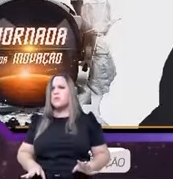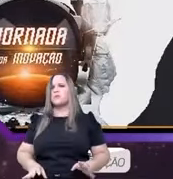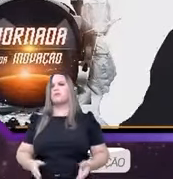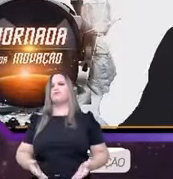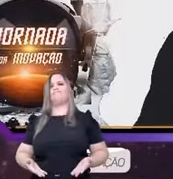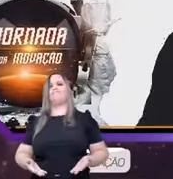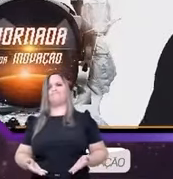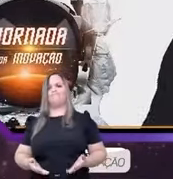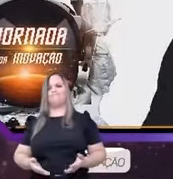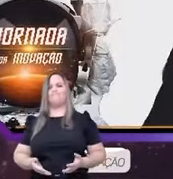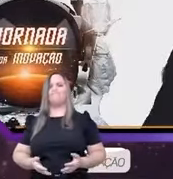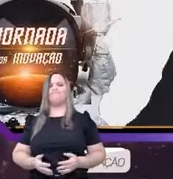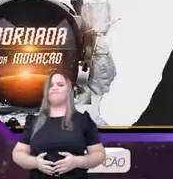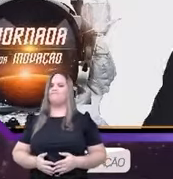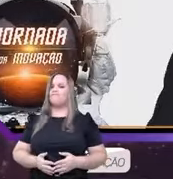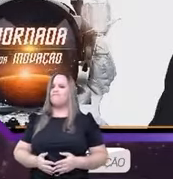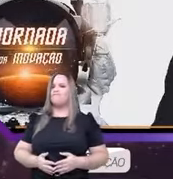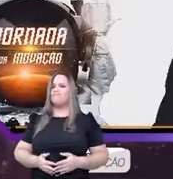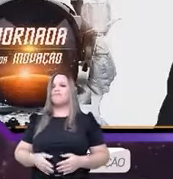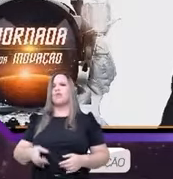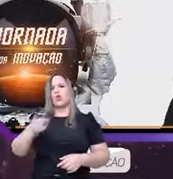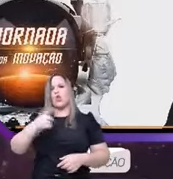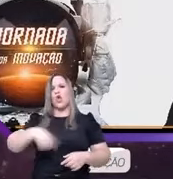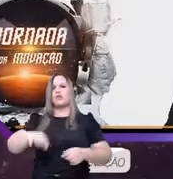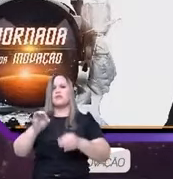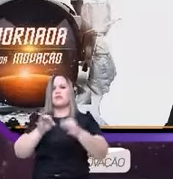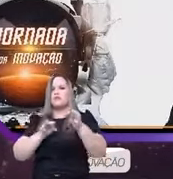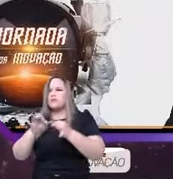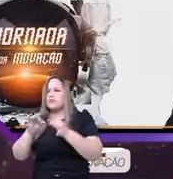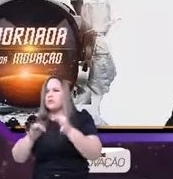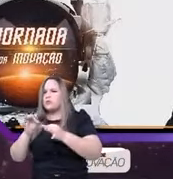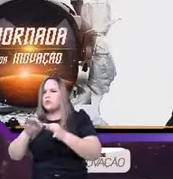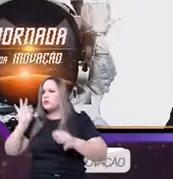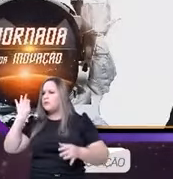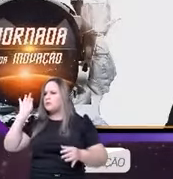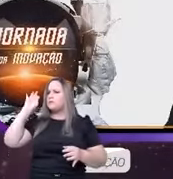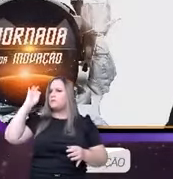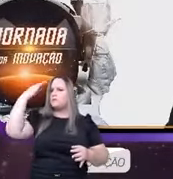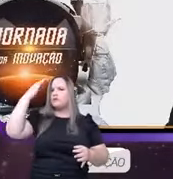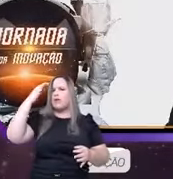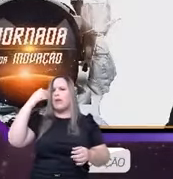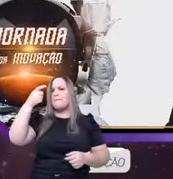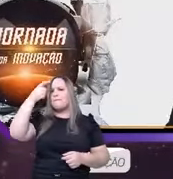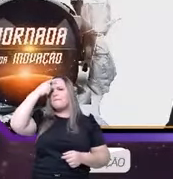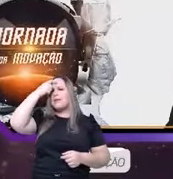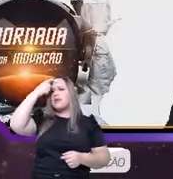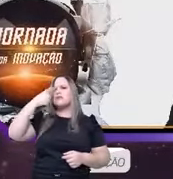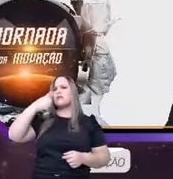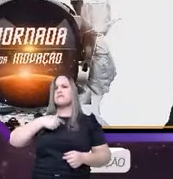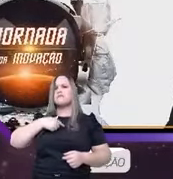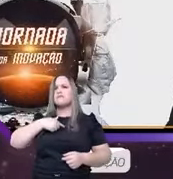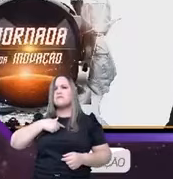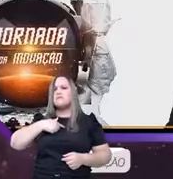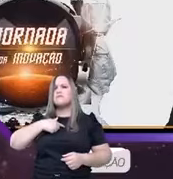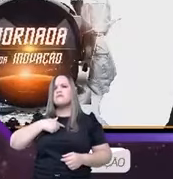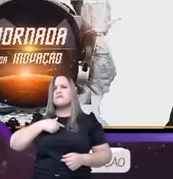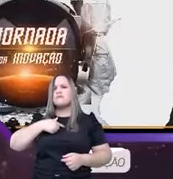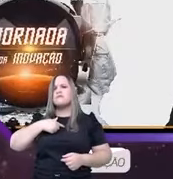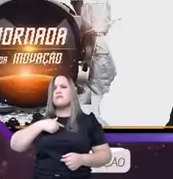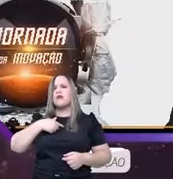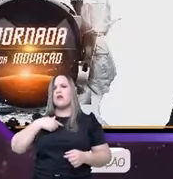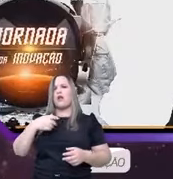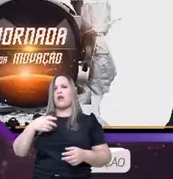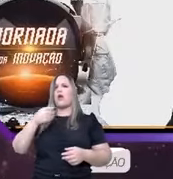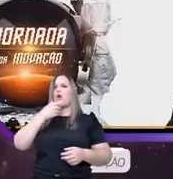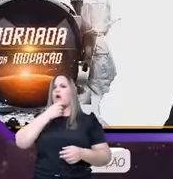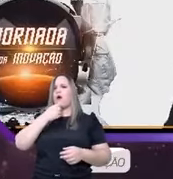nós falamos em organizações ágeis e metodologias ágeis, me vem à mente uma obra de um grande administrador